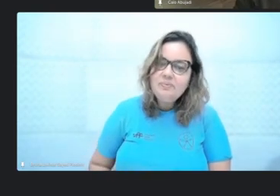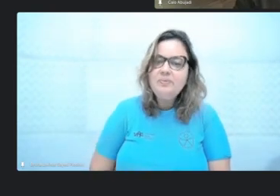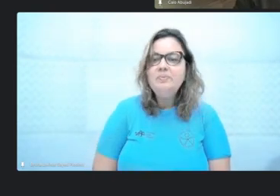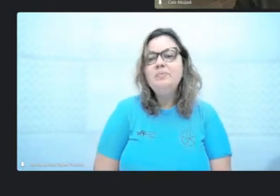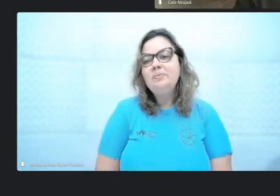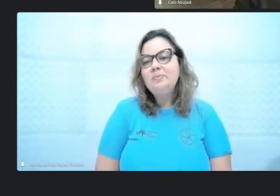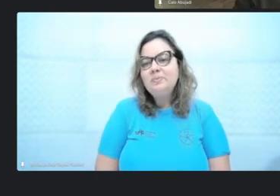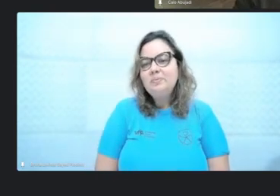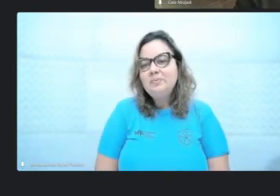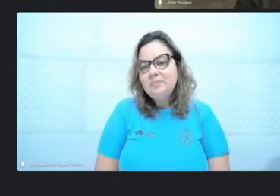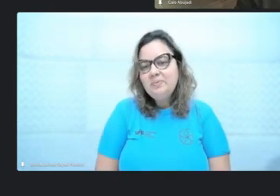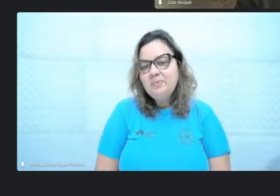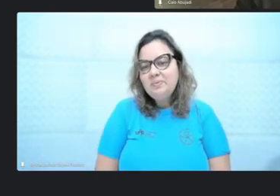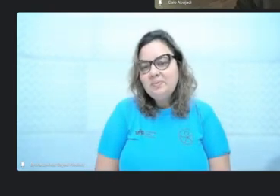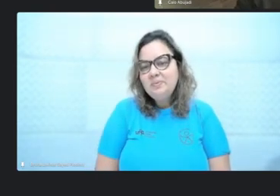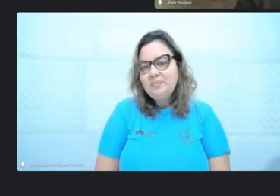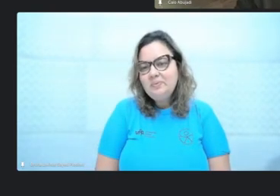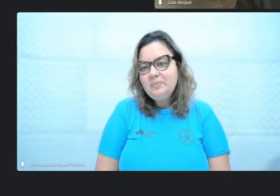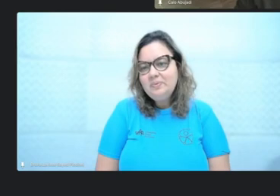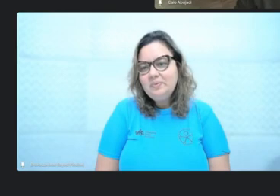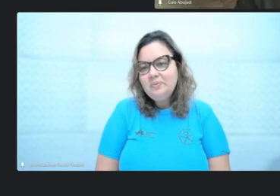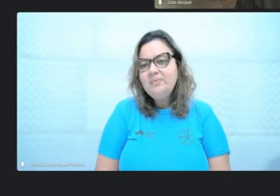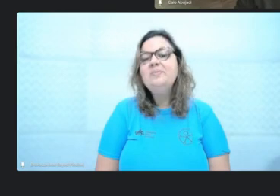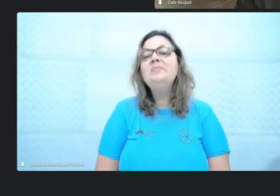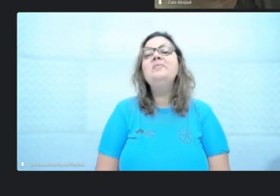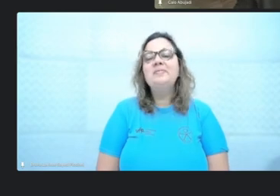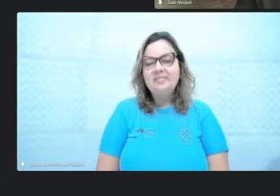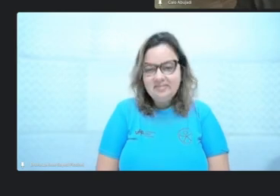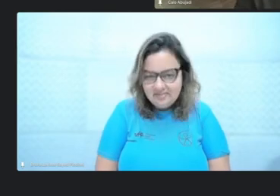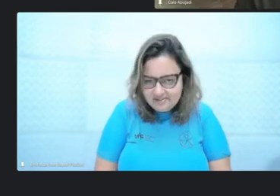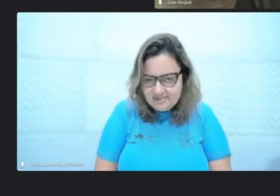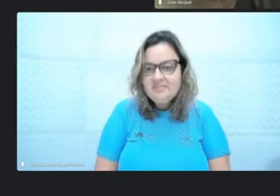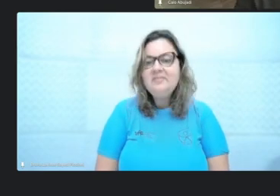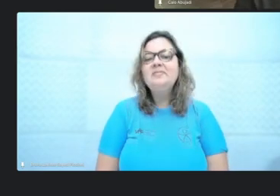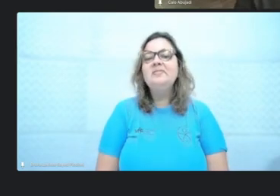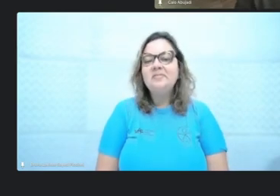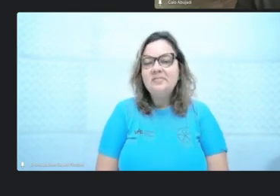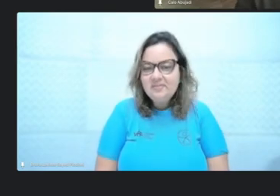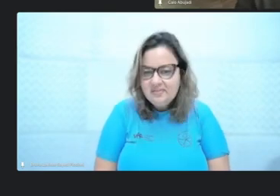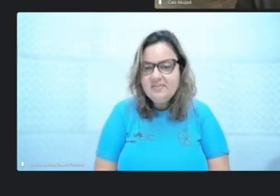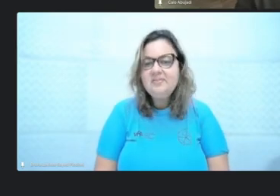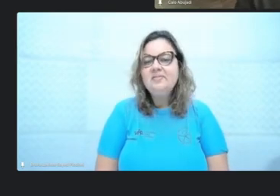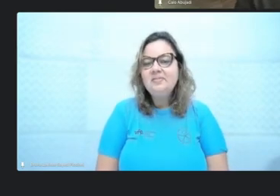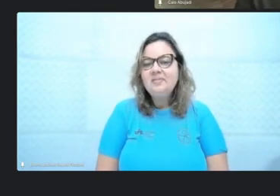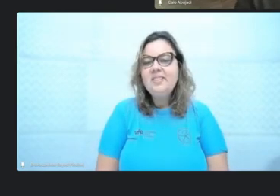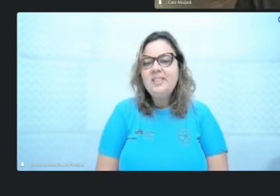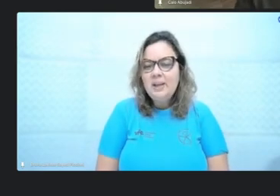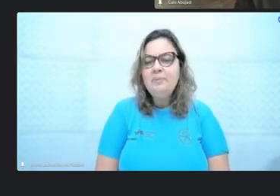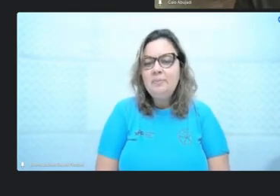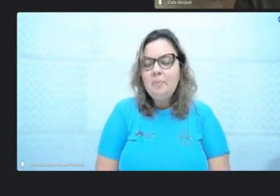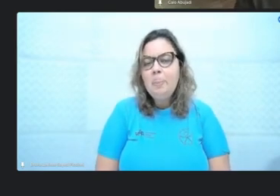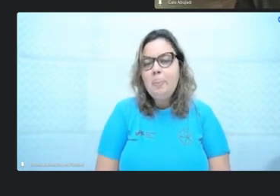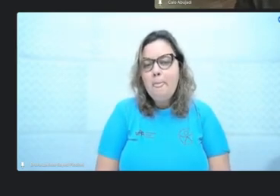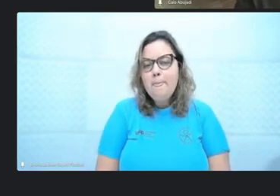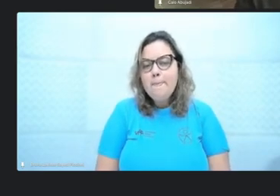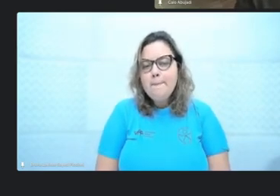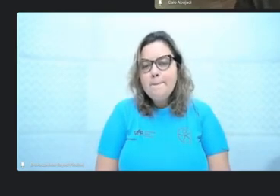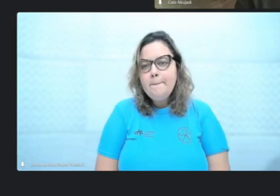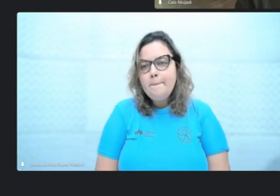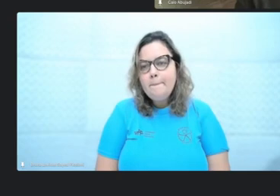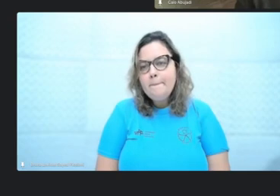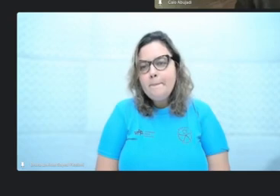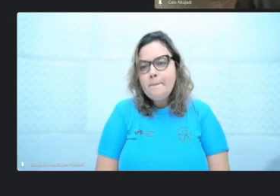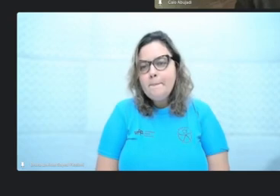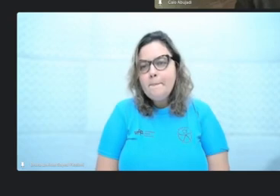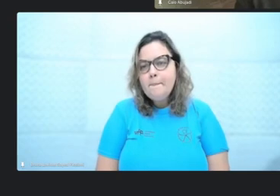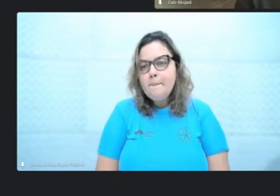É interessante, porque parece um assunto um pouco batido, mas é um assunto que todo dia é uma novidade, né? Sim. A grande pergunta que